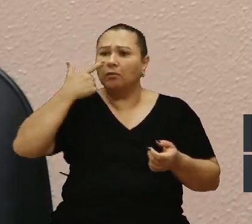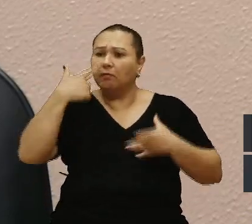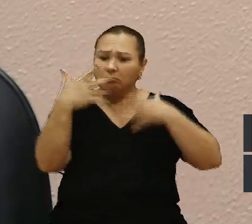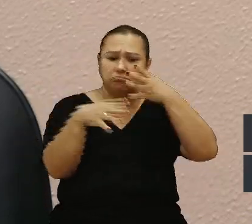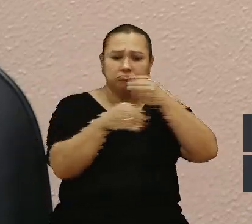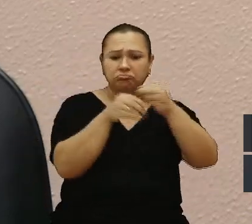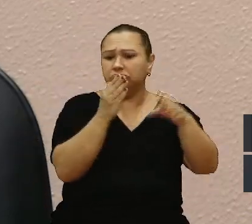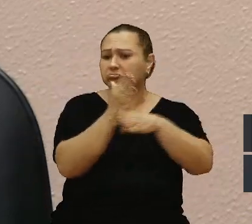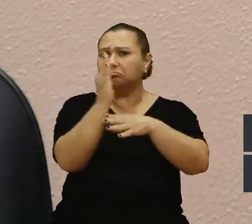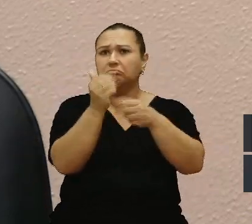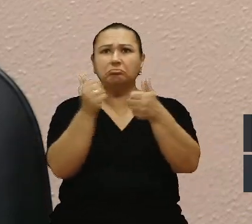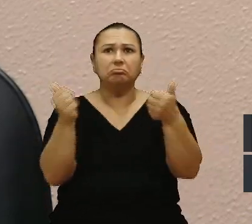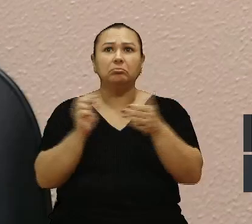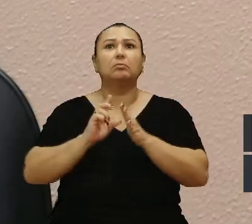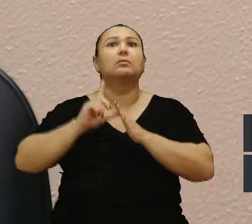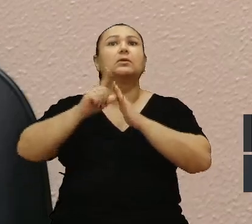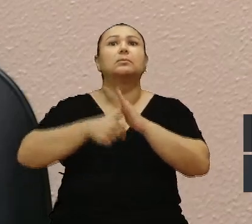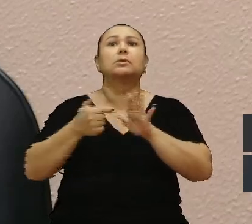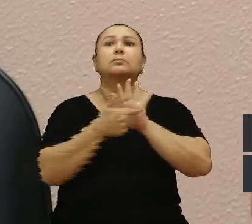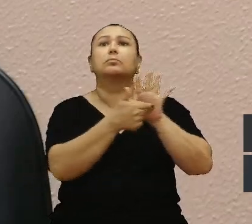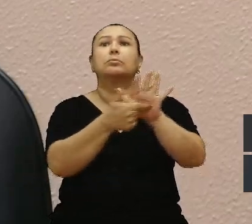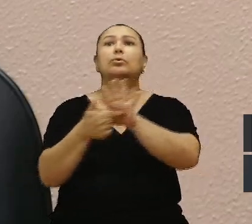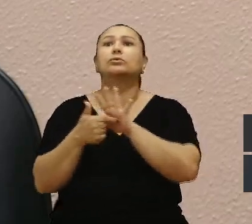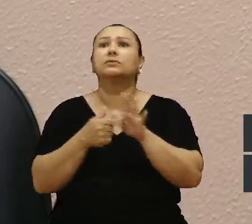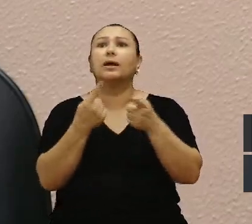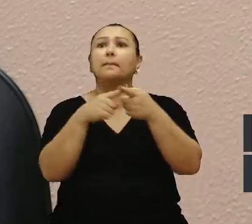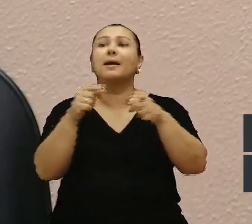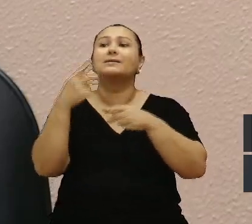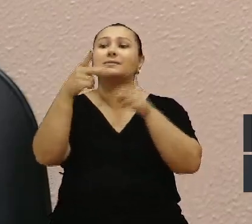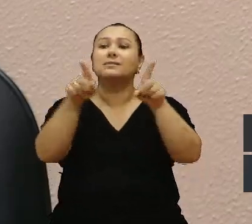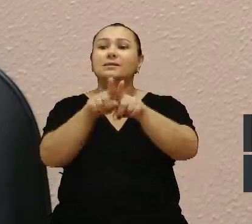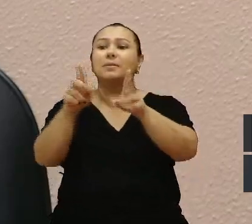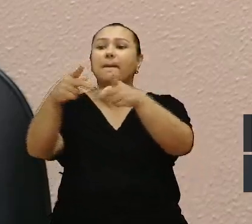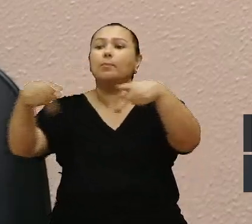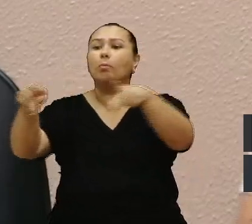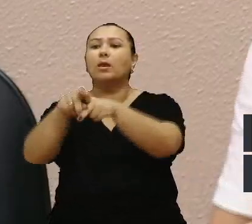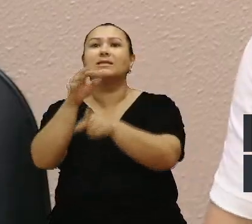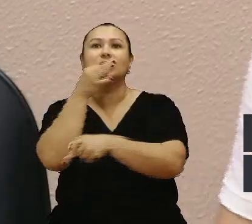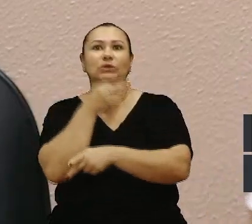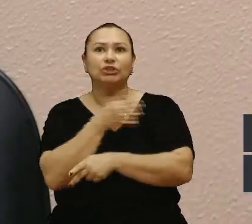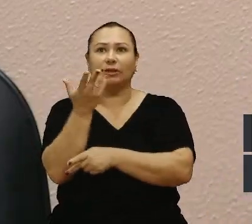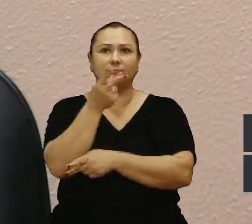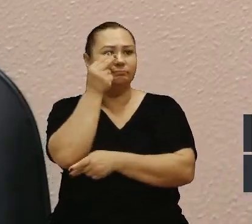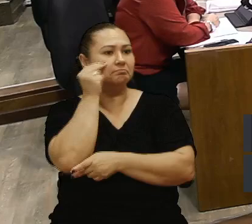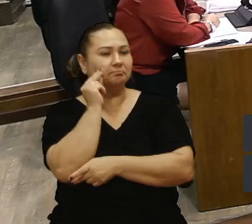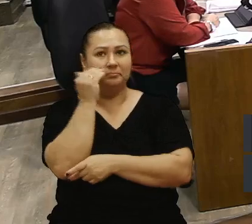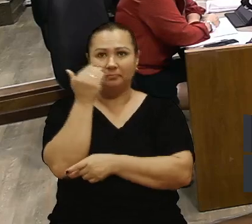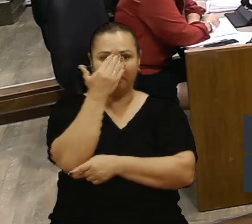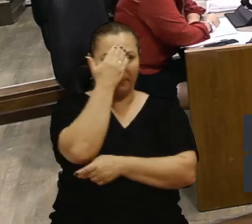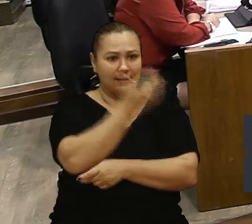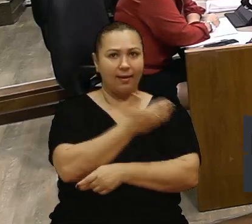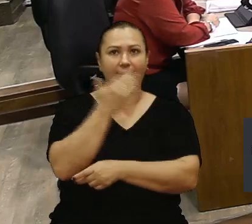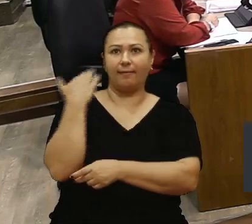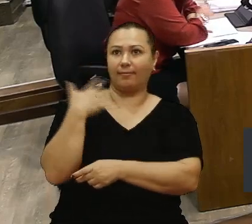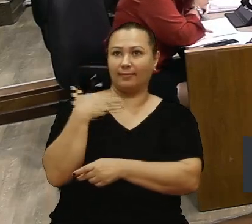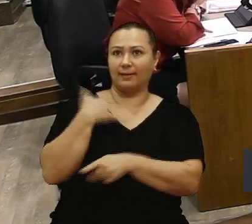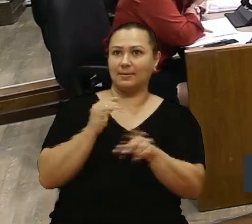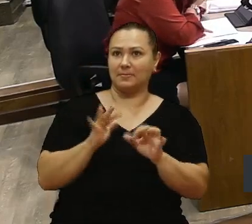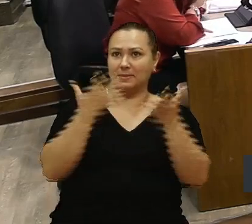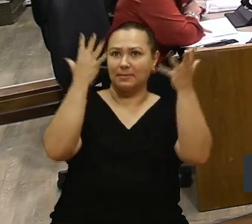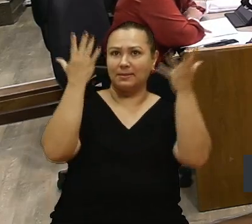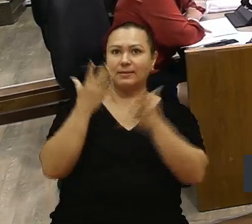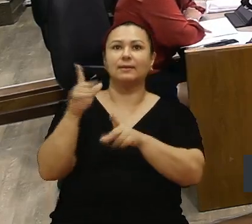vão fazer agora e depois prestam conta para a gente, mas também para a população caxiense. Eu a parte, vereador Libardi. Obrigado, vereadora Andressa. Parabenizar a